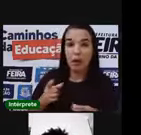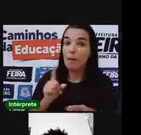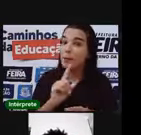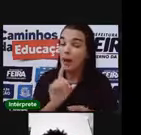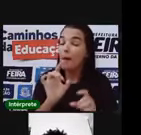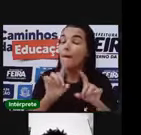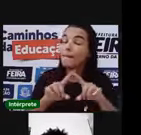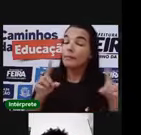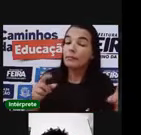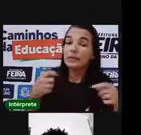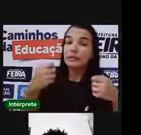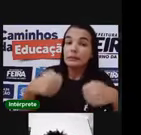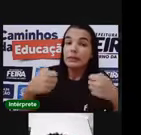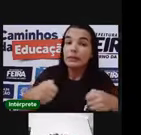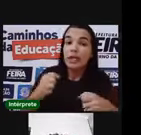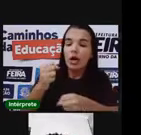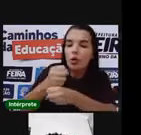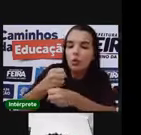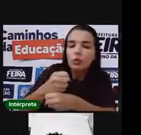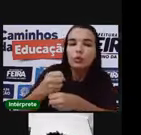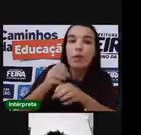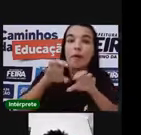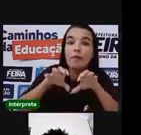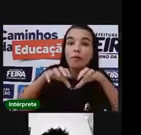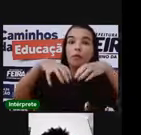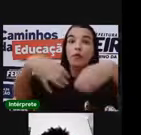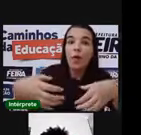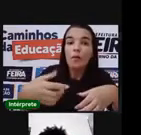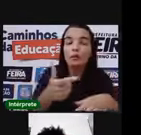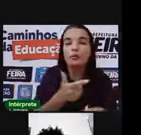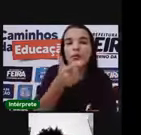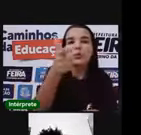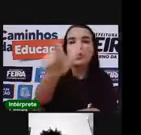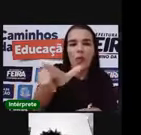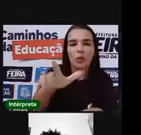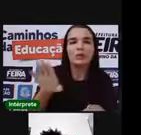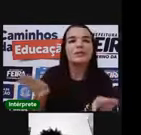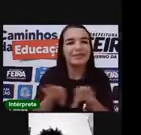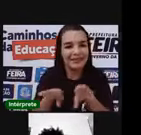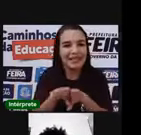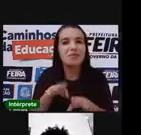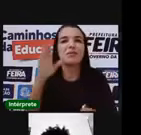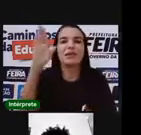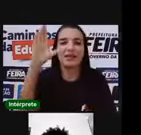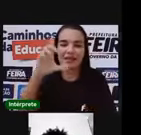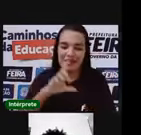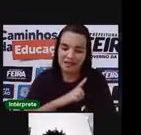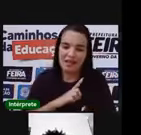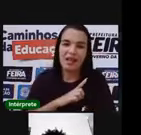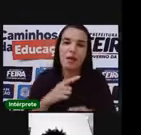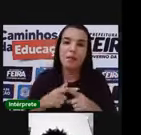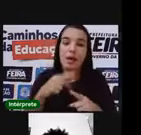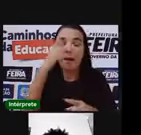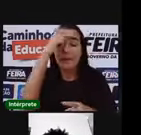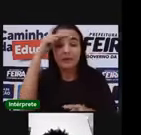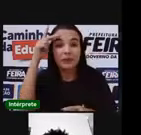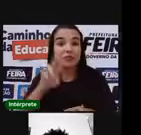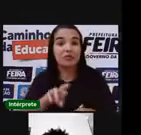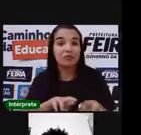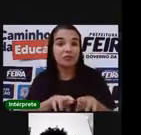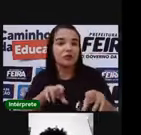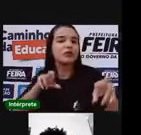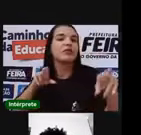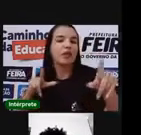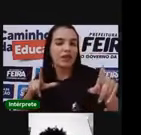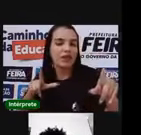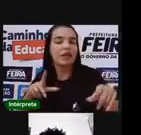construir condições para que o outro também tenha, para que esse que é diferente, que precisa,